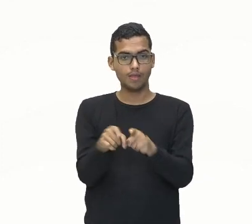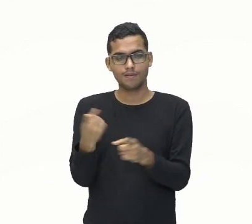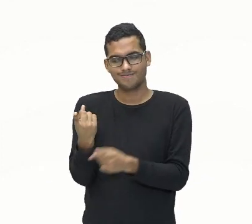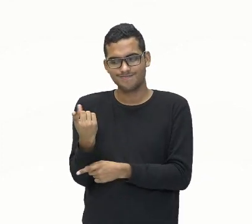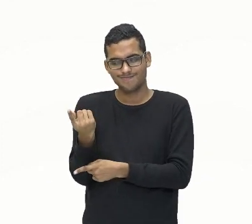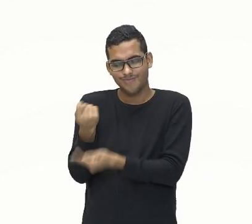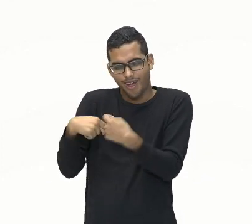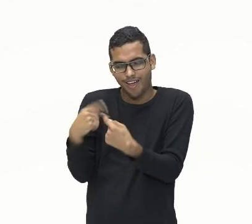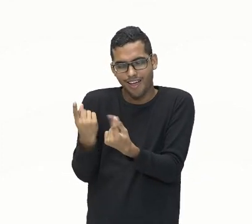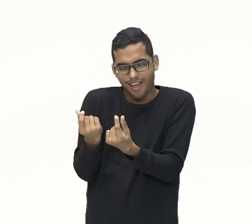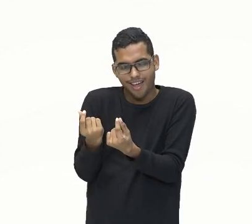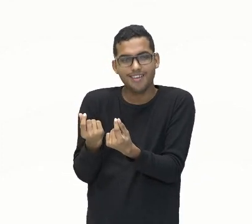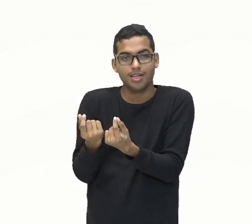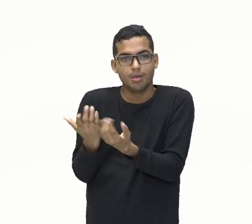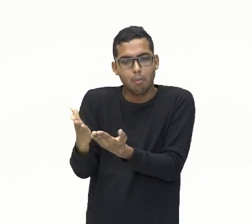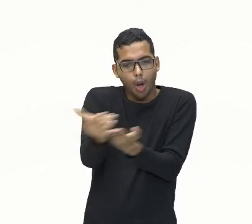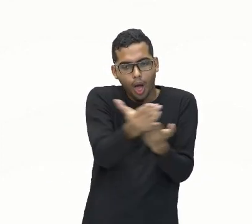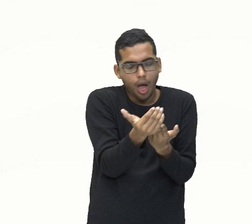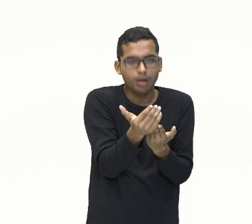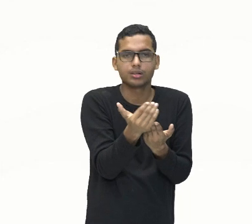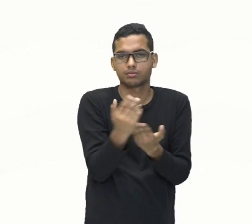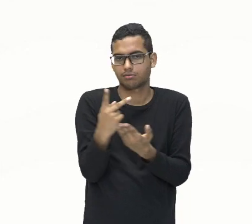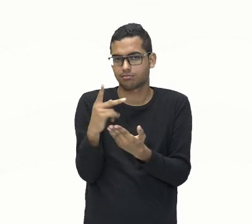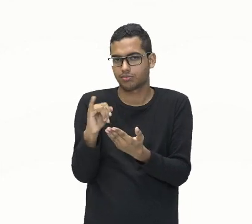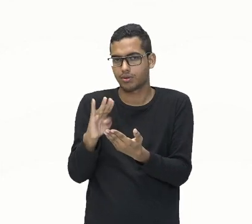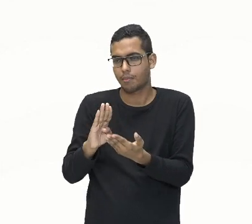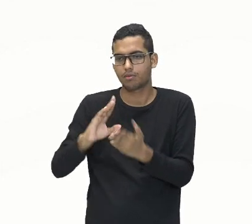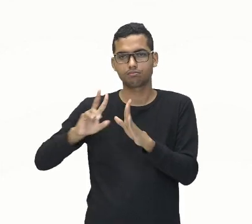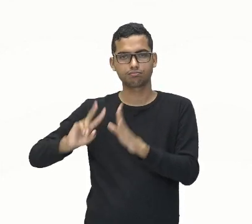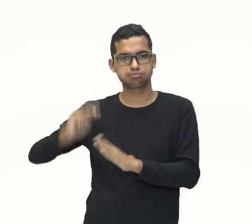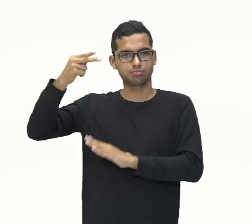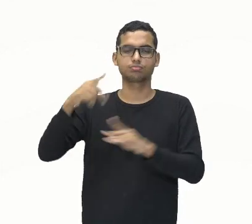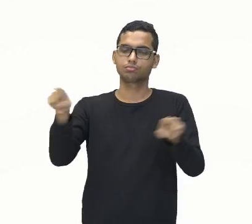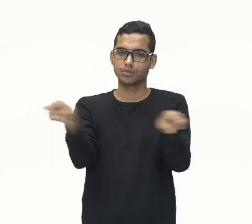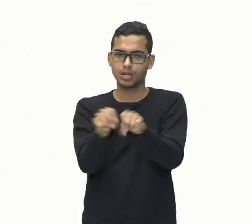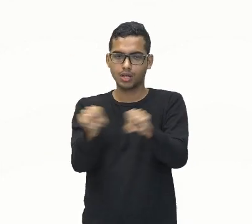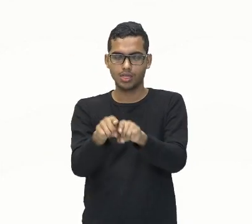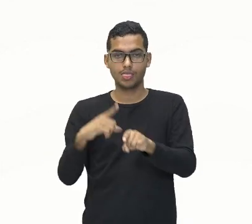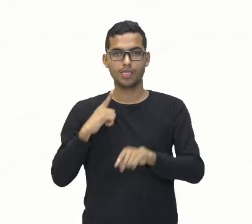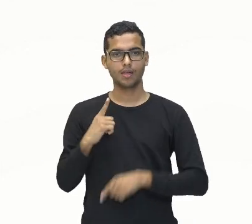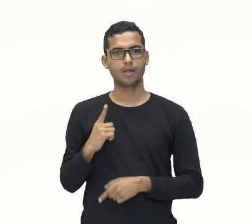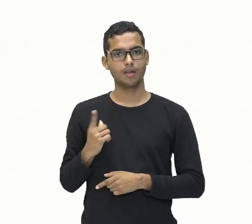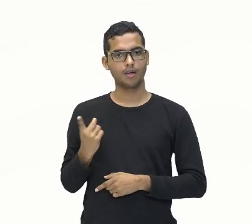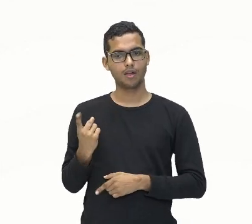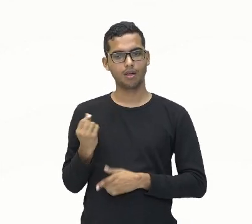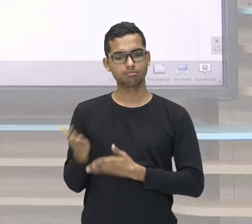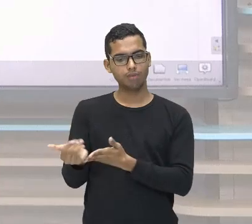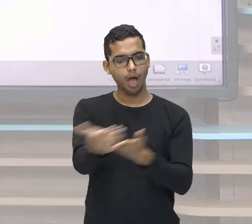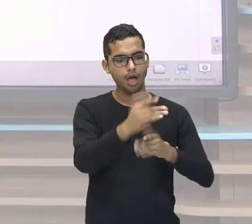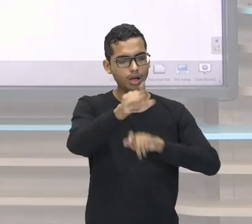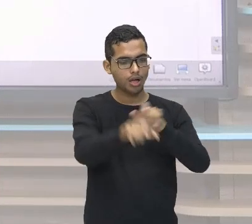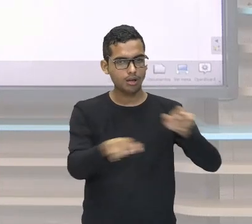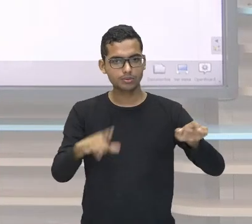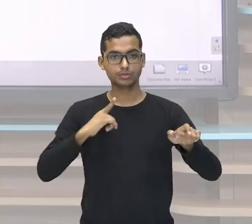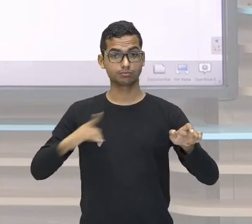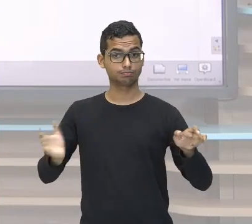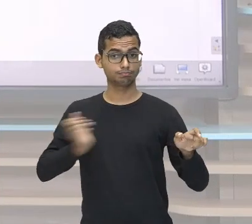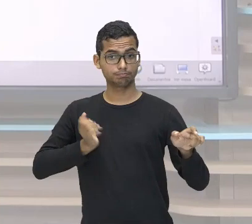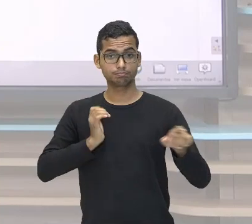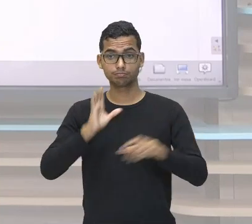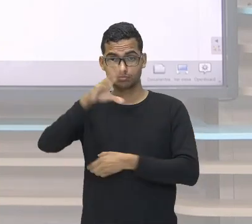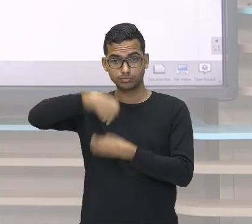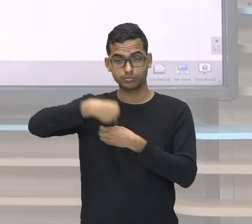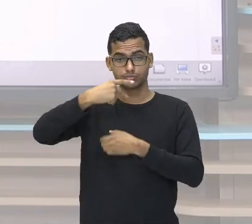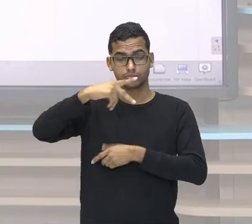muito acentuado, eles têm também a renda per capita muito alta de seus habitantes e